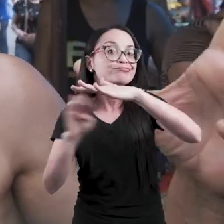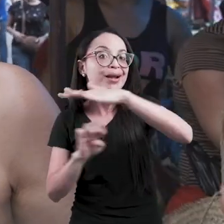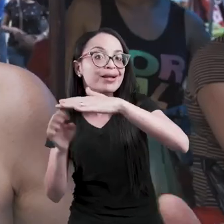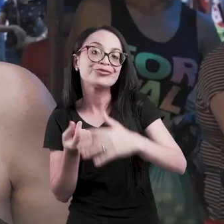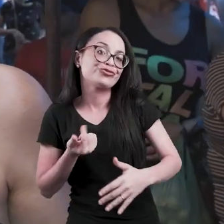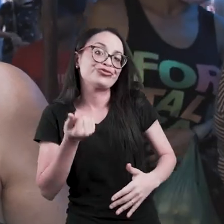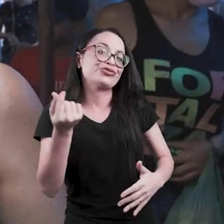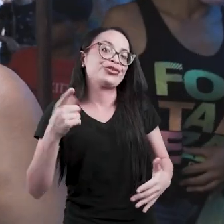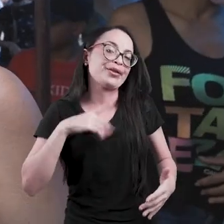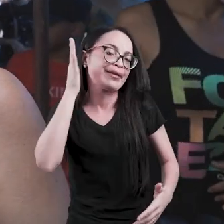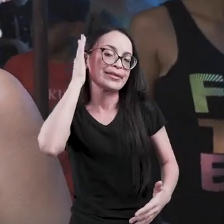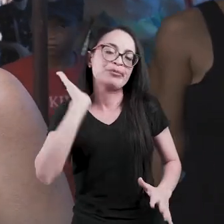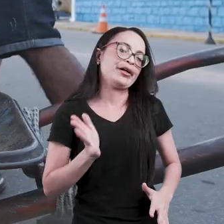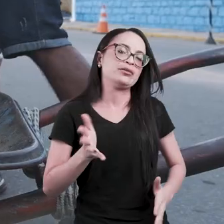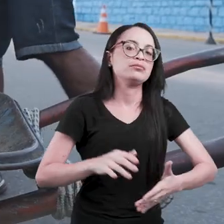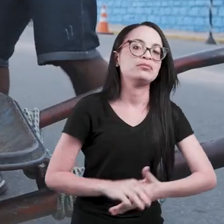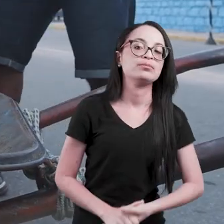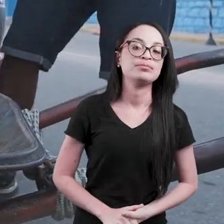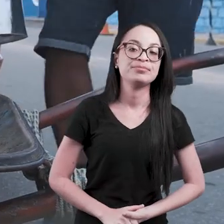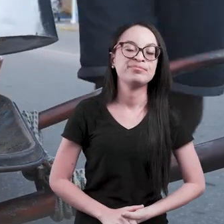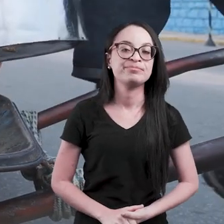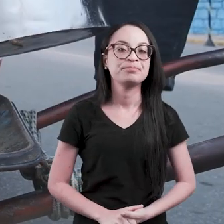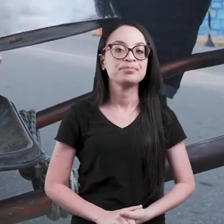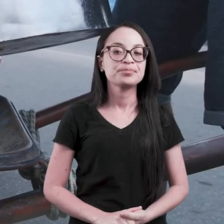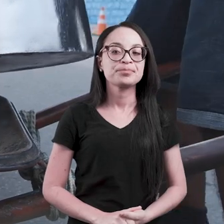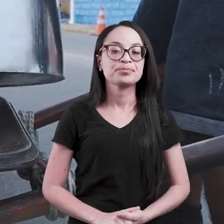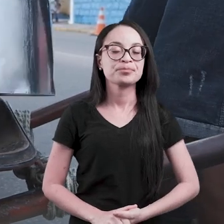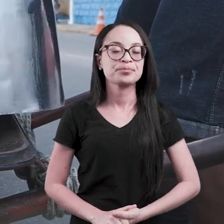é para juntar capital, né? A gente sabe disso.